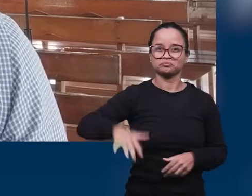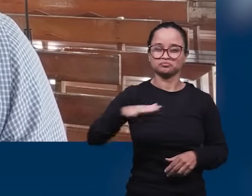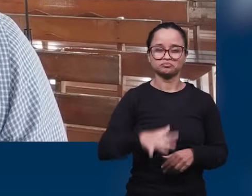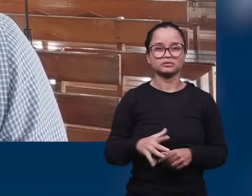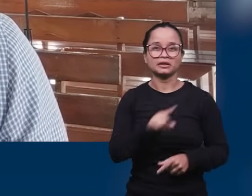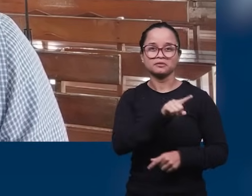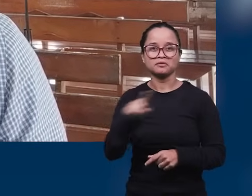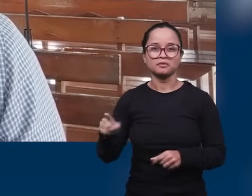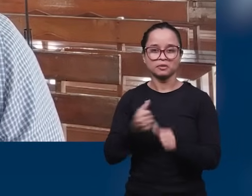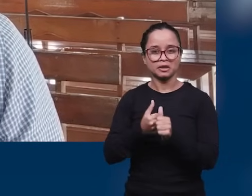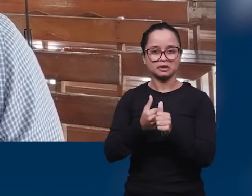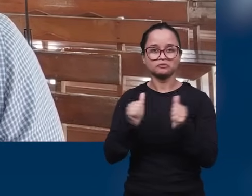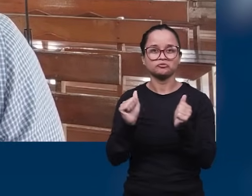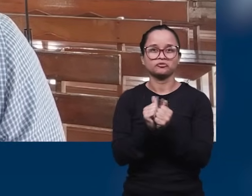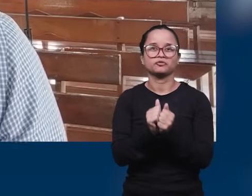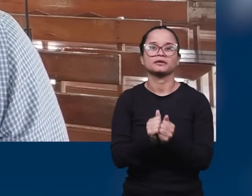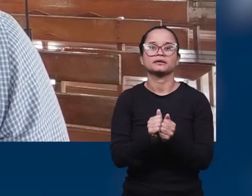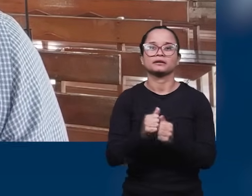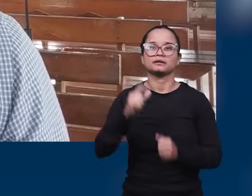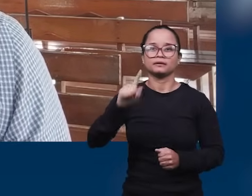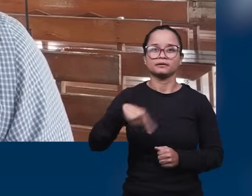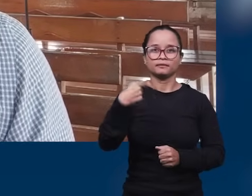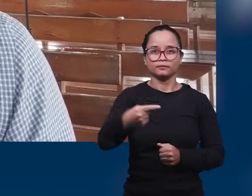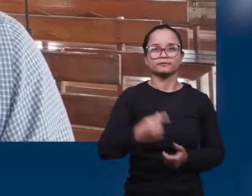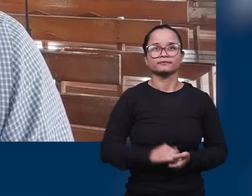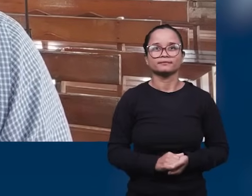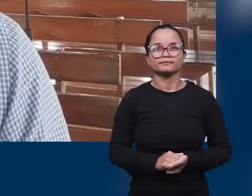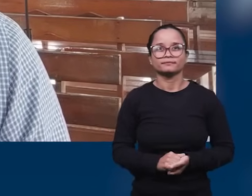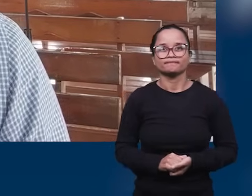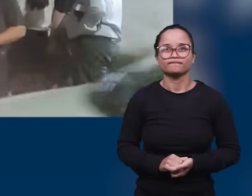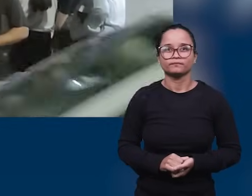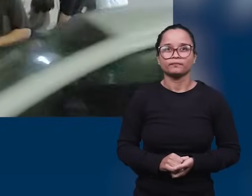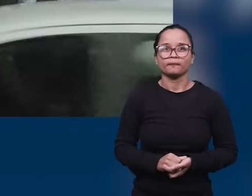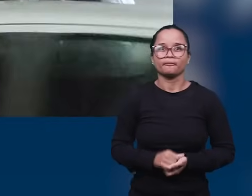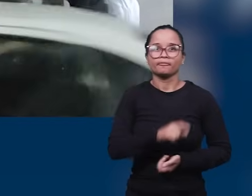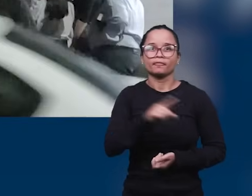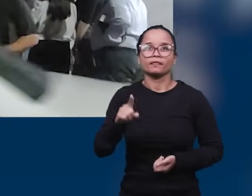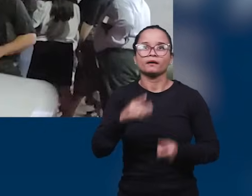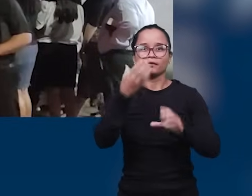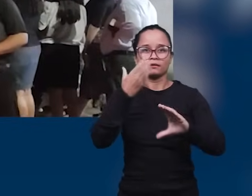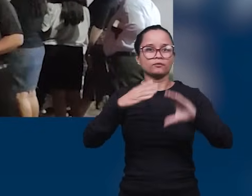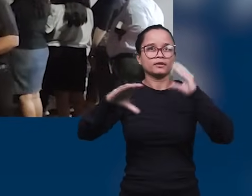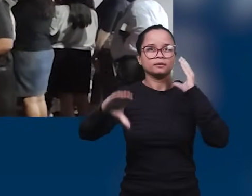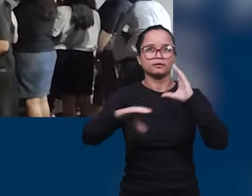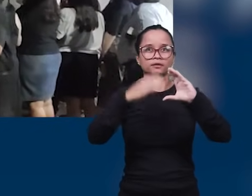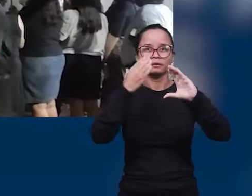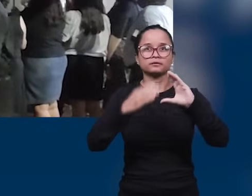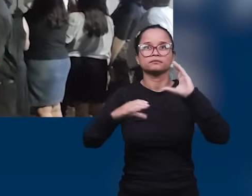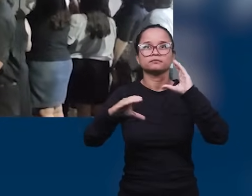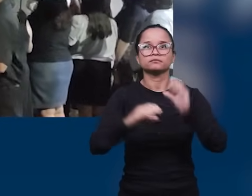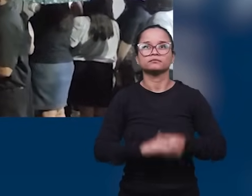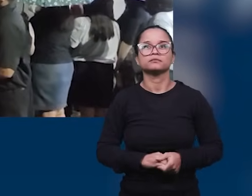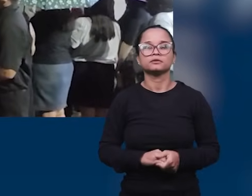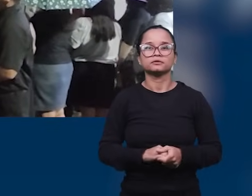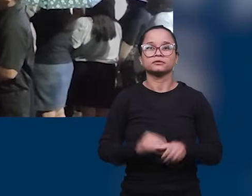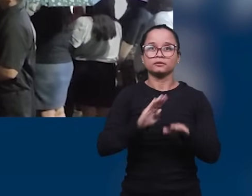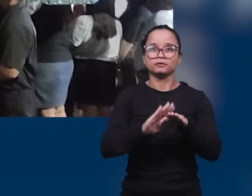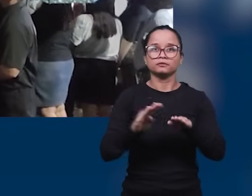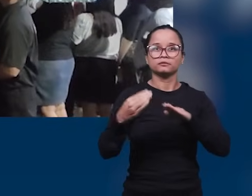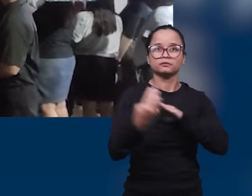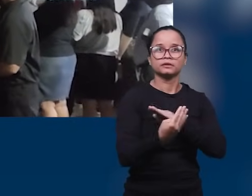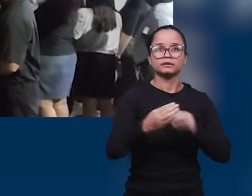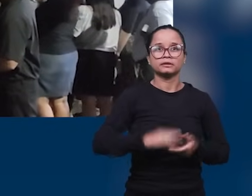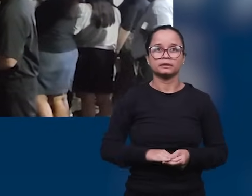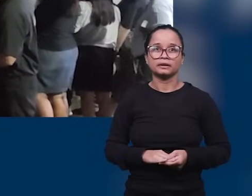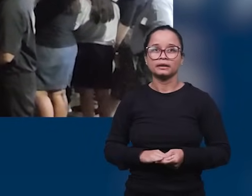E os irmãos vão poder acompanhar na sequência. Essa cantata que vemos foi no